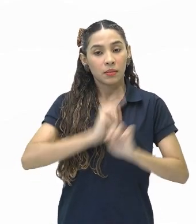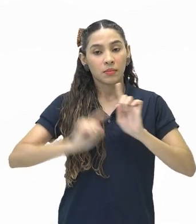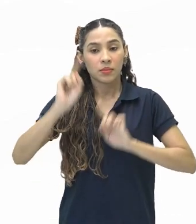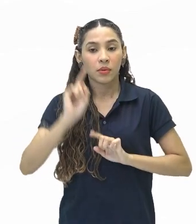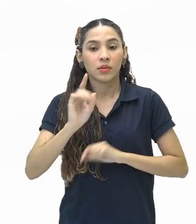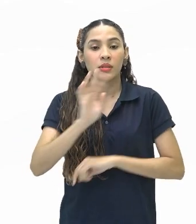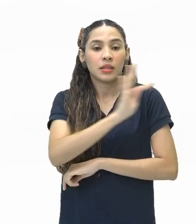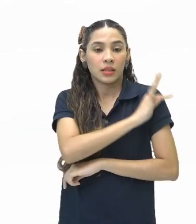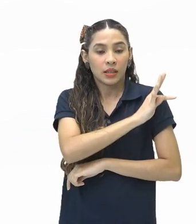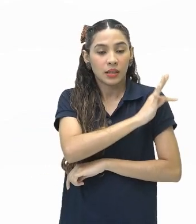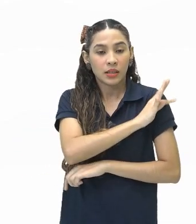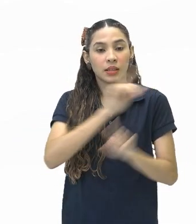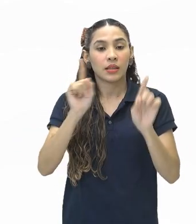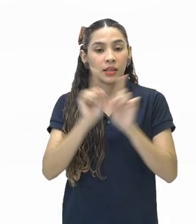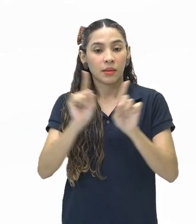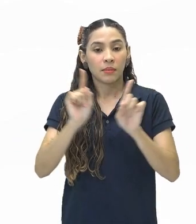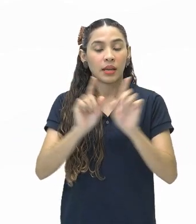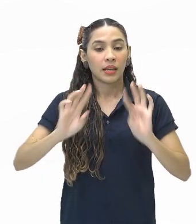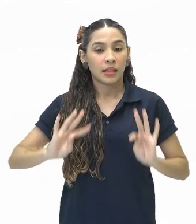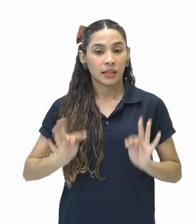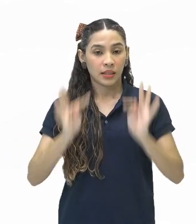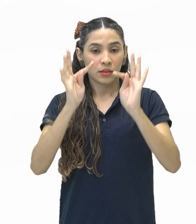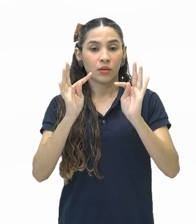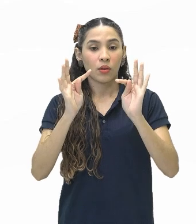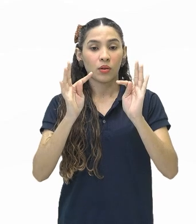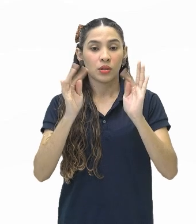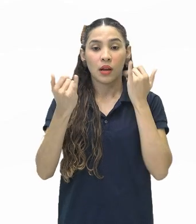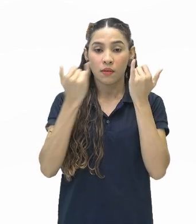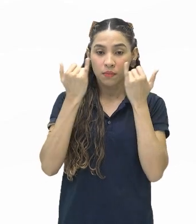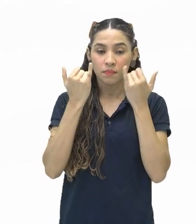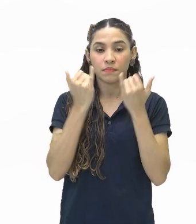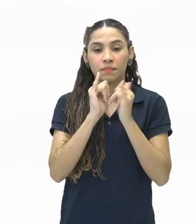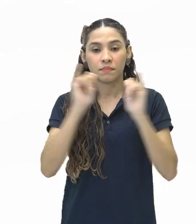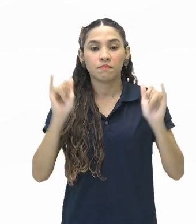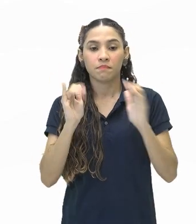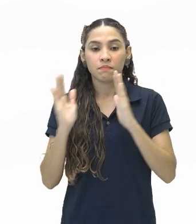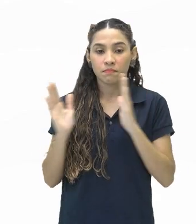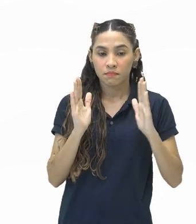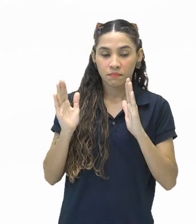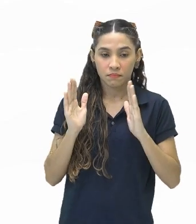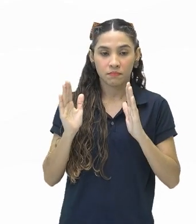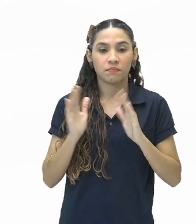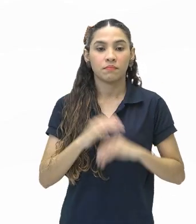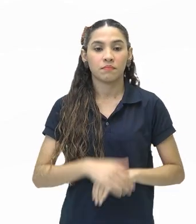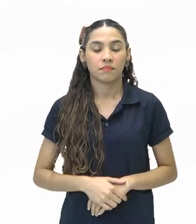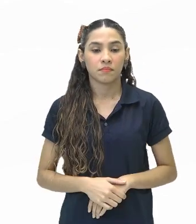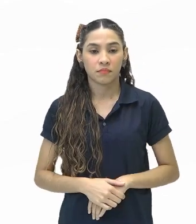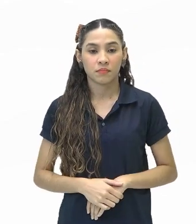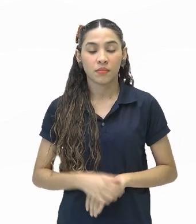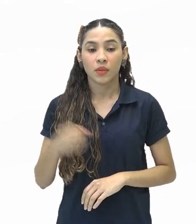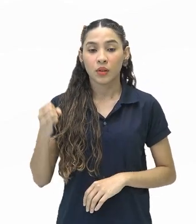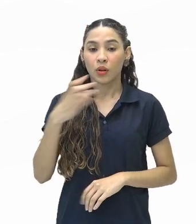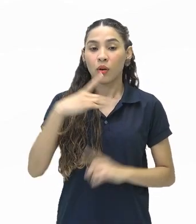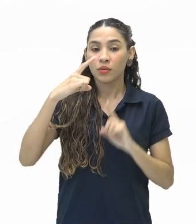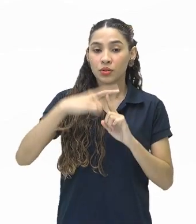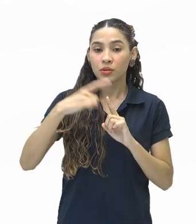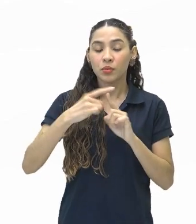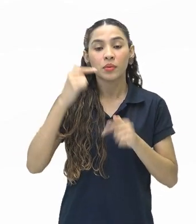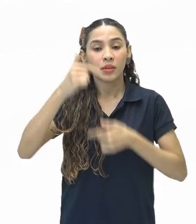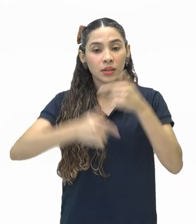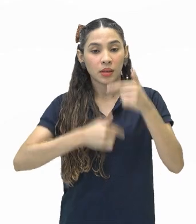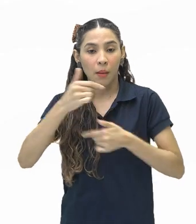transformações técnicas, tecnológicas e informacionais ao longo do tempo. Novas formas